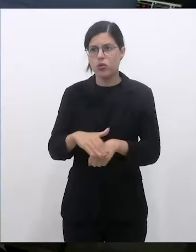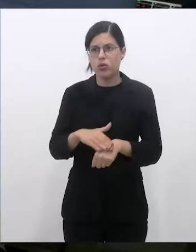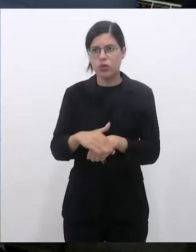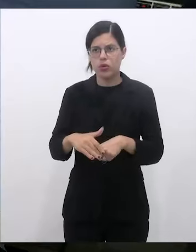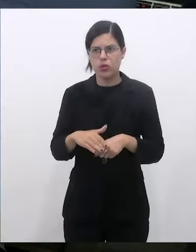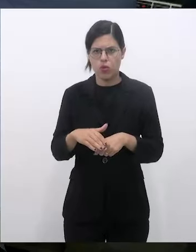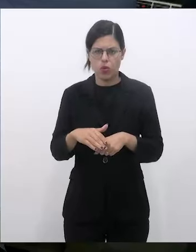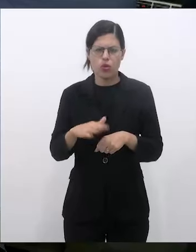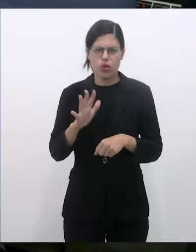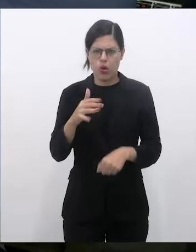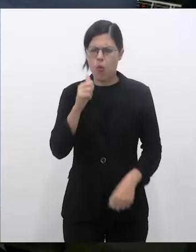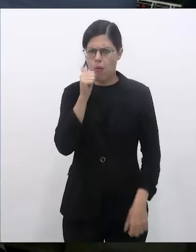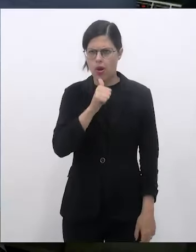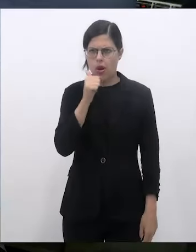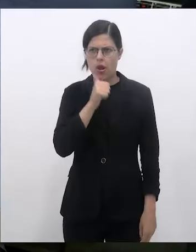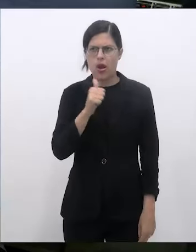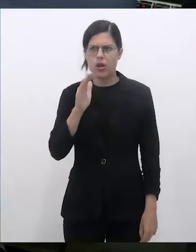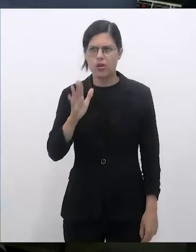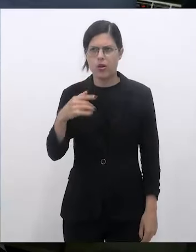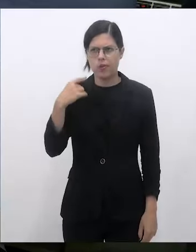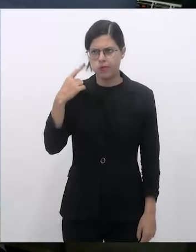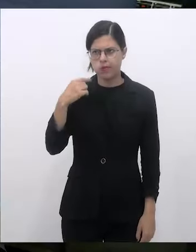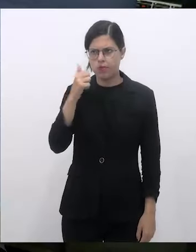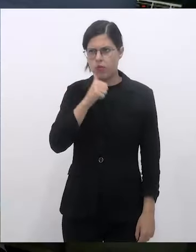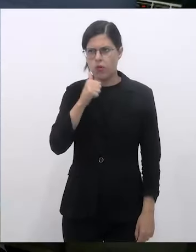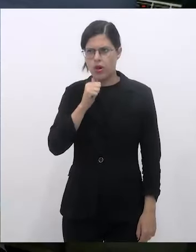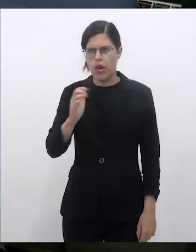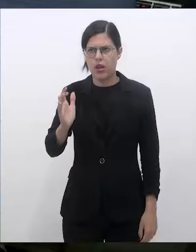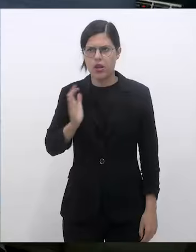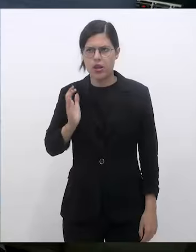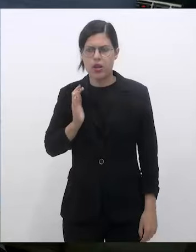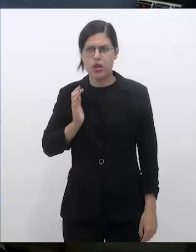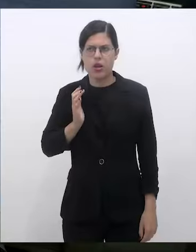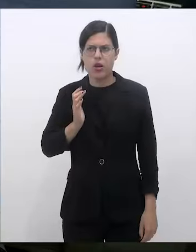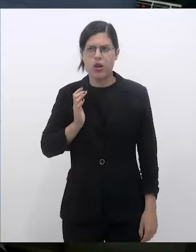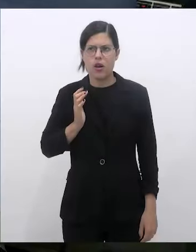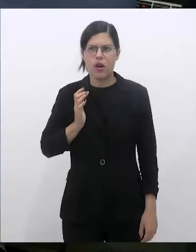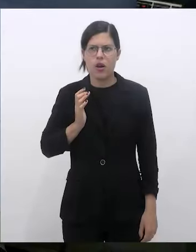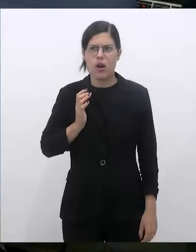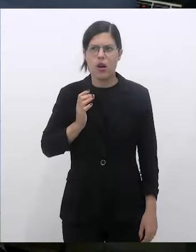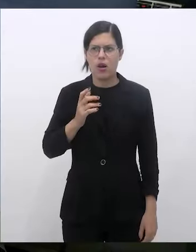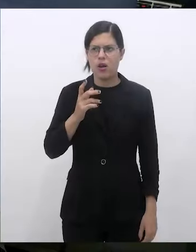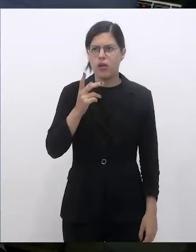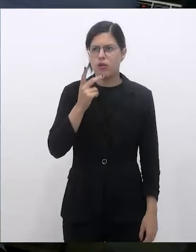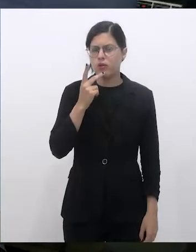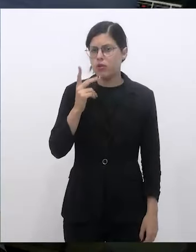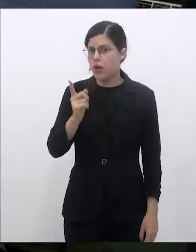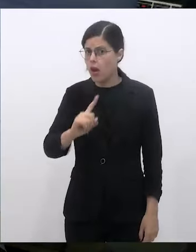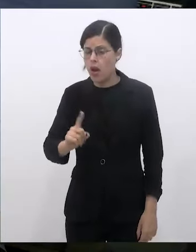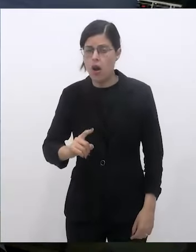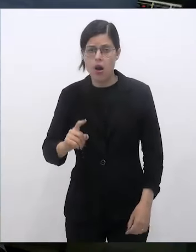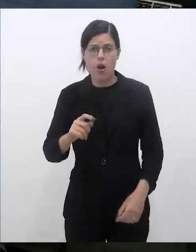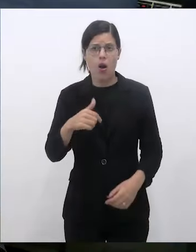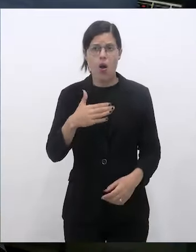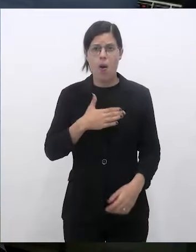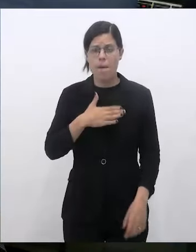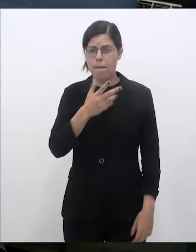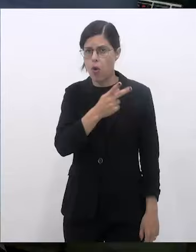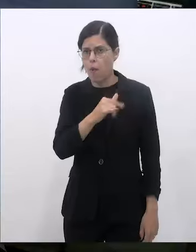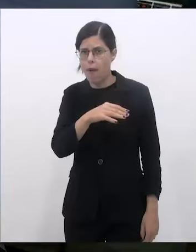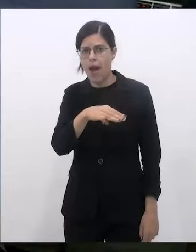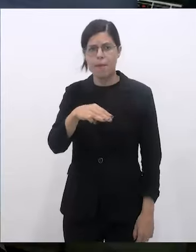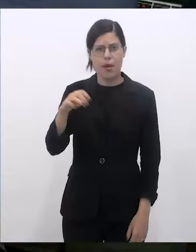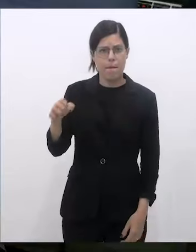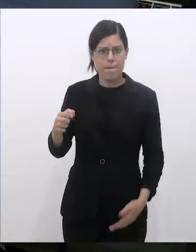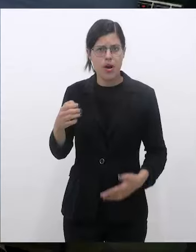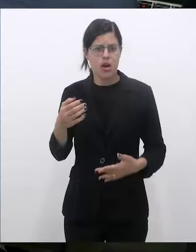todas as mulheres. Eu advoguei em família para mulher rica que chegava em cima da hora da ação. Não, pelo amor de Deus, que meu pai, que não sei o que, minha mãe está